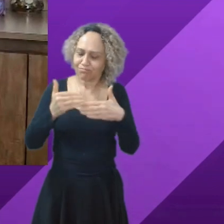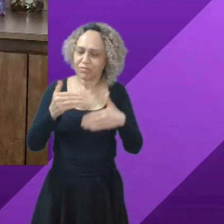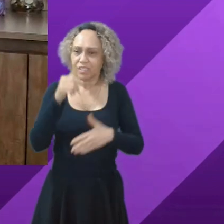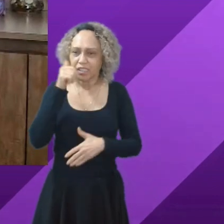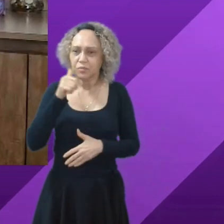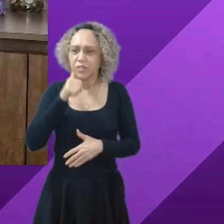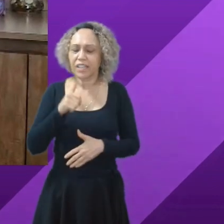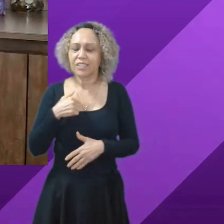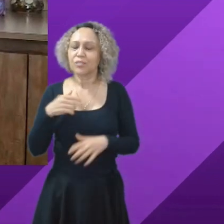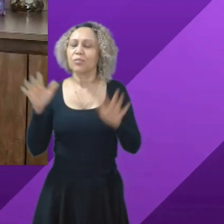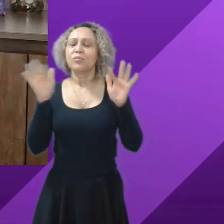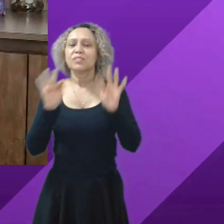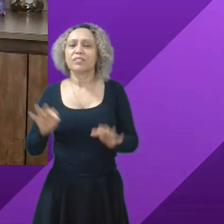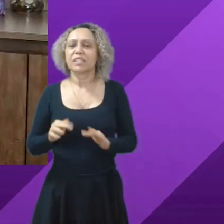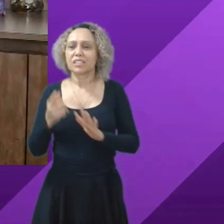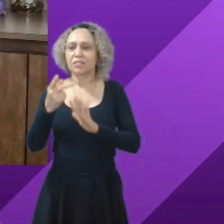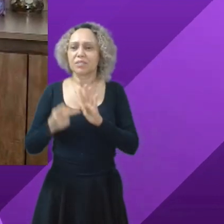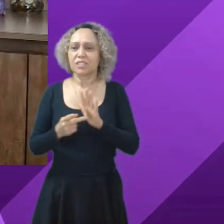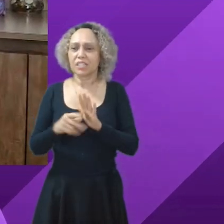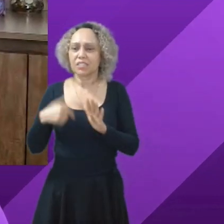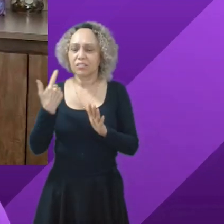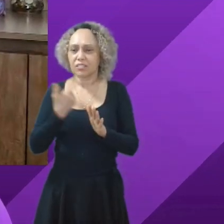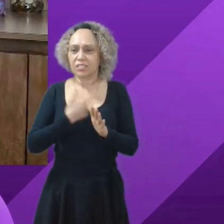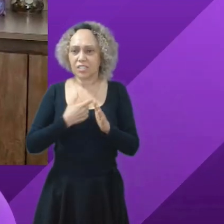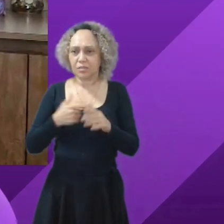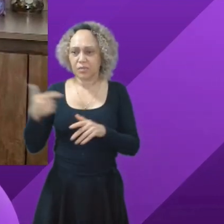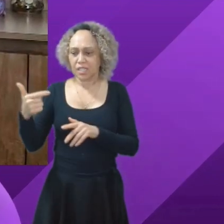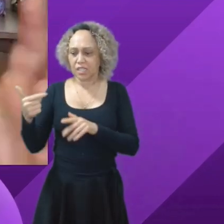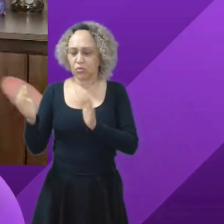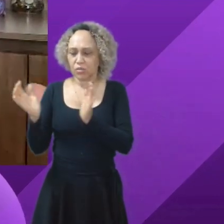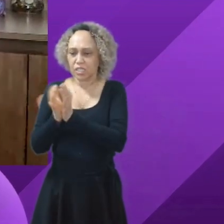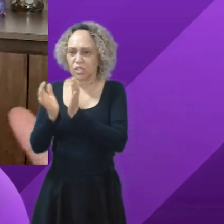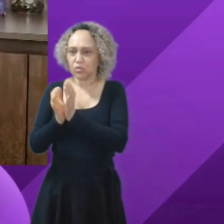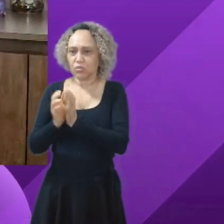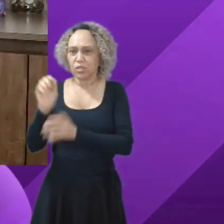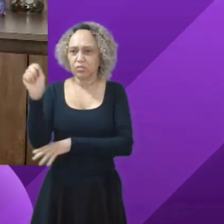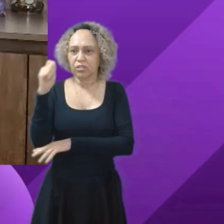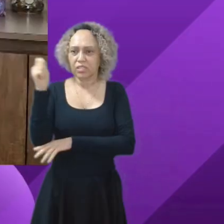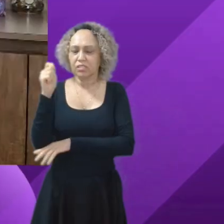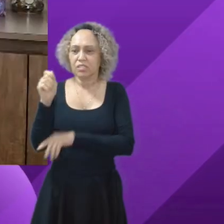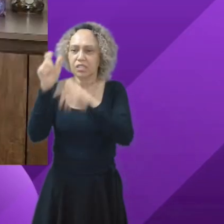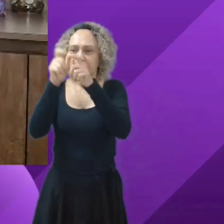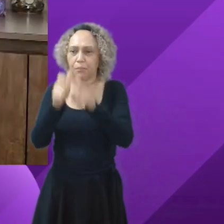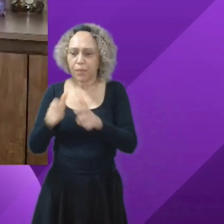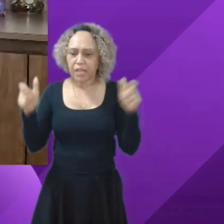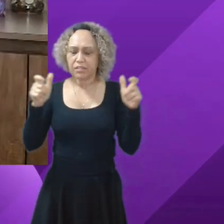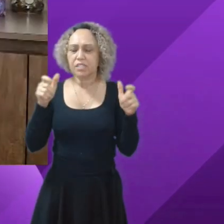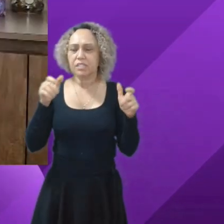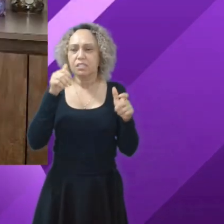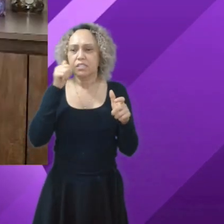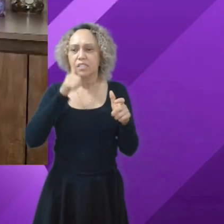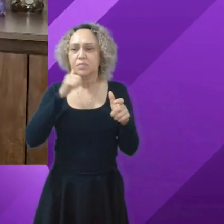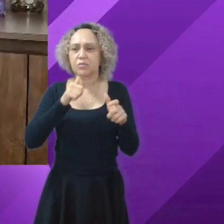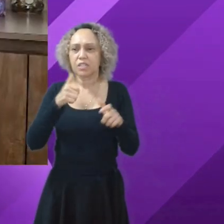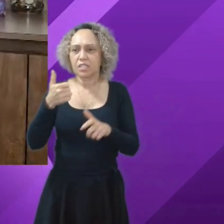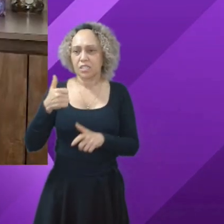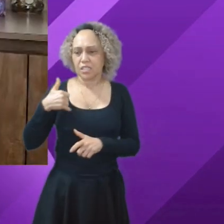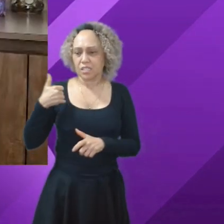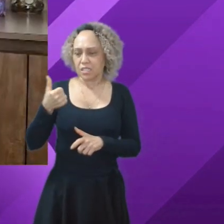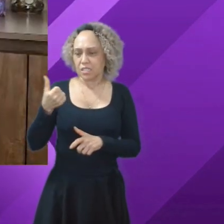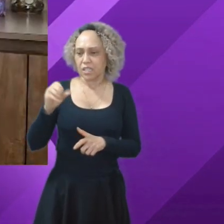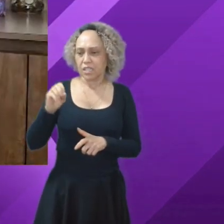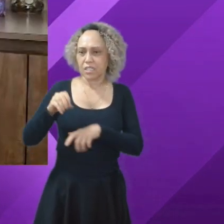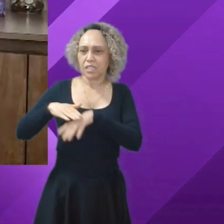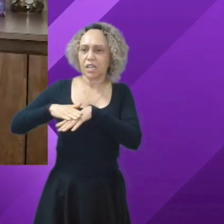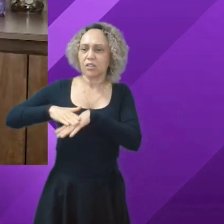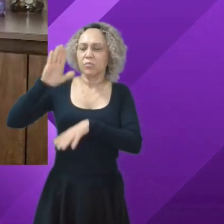A gente está na segunda turma no Rio Grande do Sul, e a maioria das mulheres participantes são 60 mais. E elas